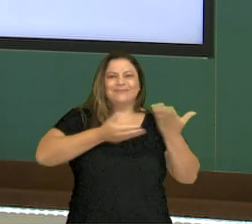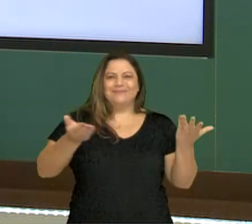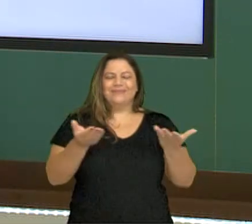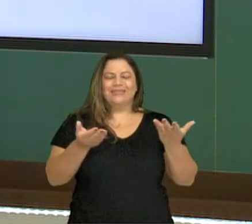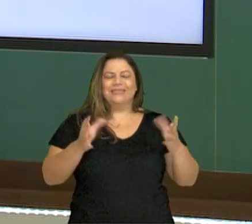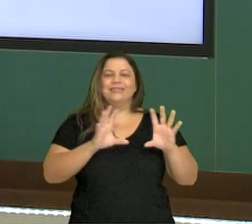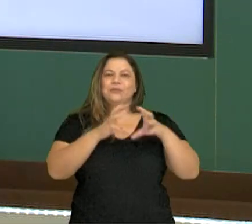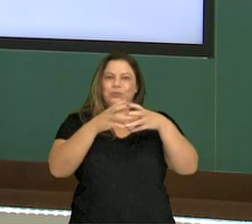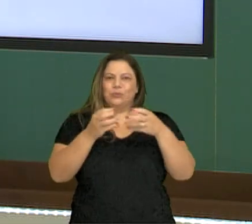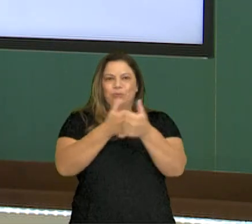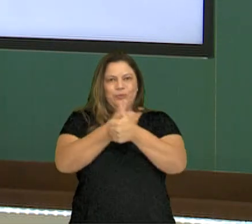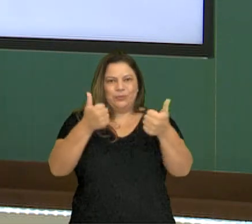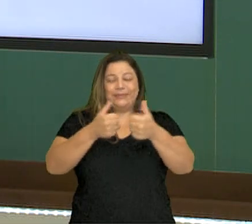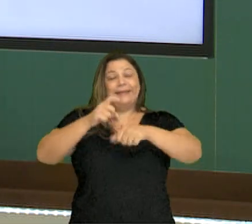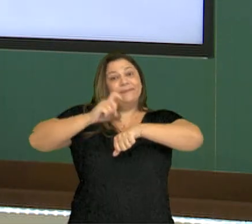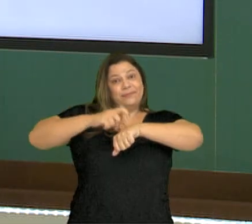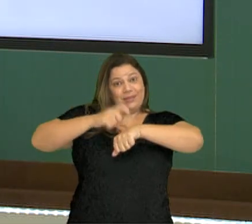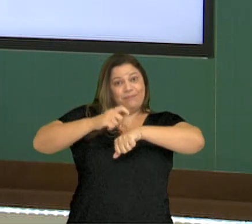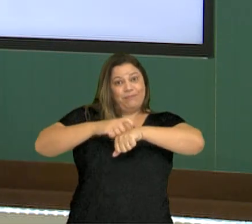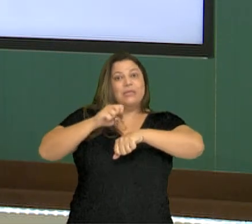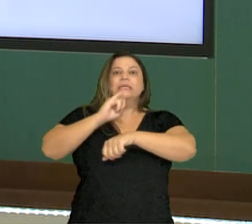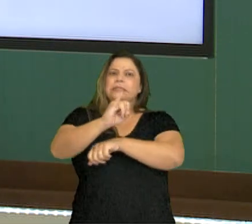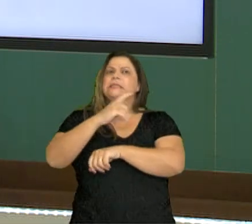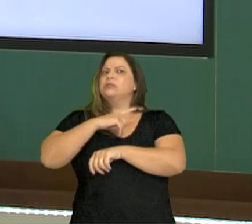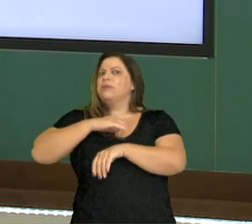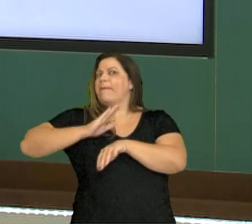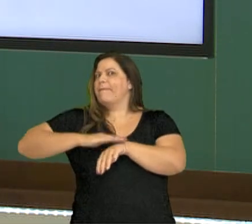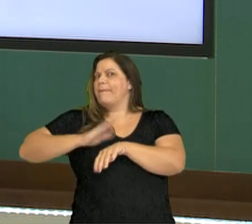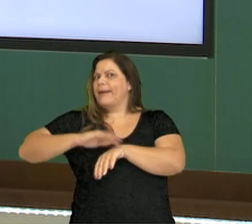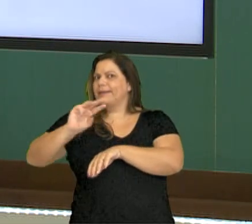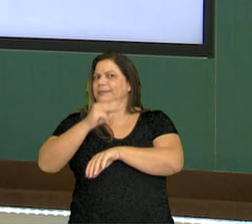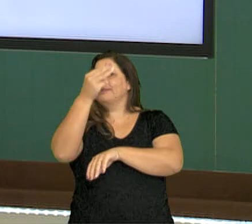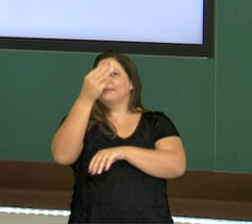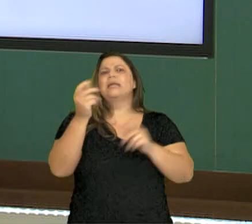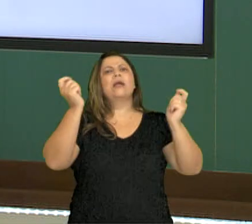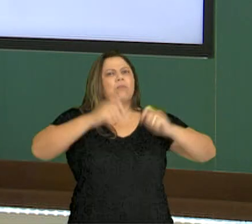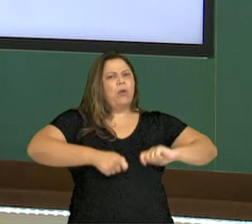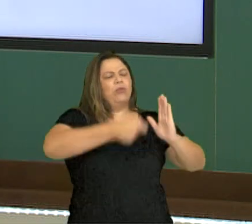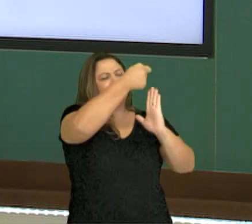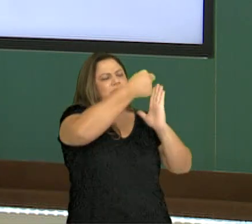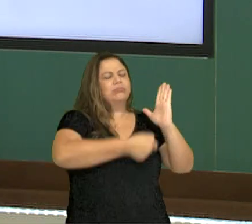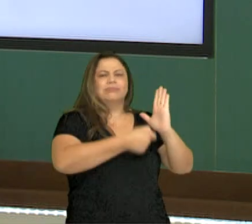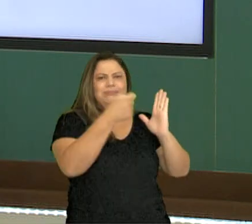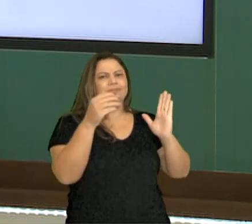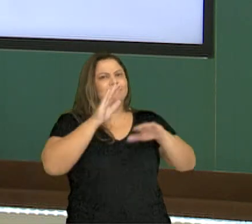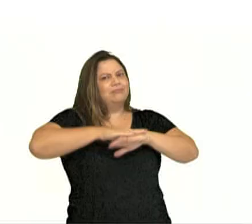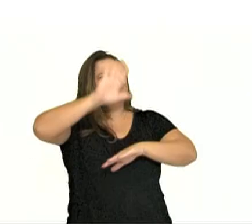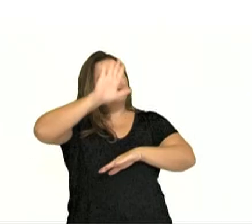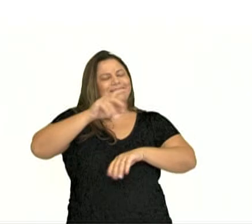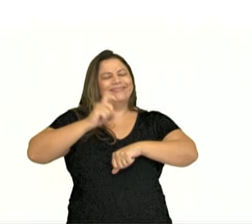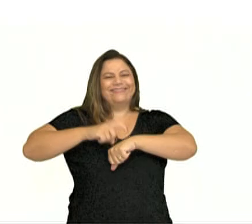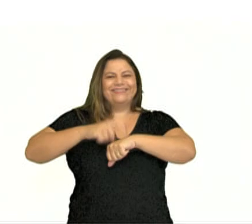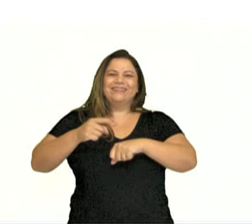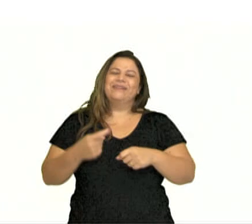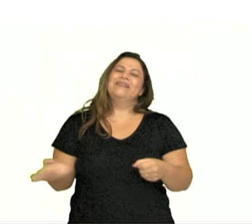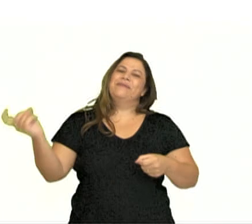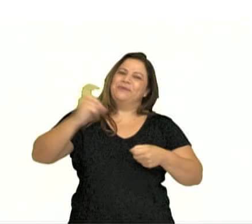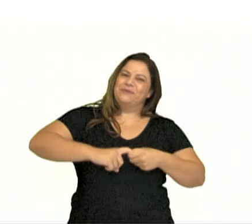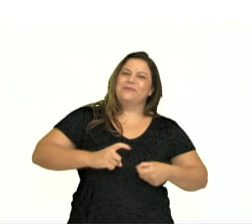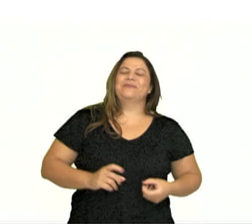eu vou dar um tempinho para você registrar. E se tiver mais que 3, pode fazer uma lista maior. Então eu vou dar um tempinho e eu já retorno.